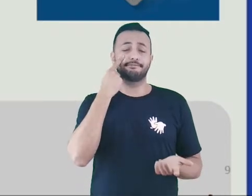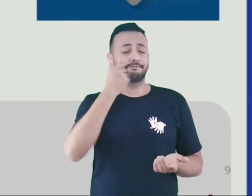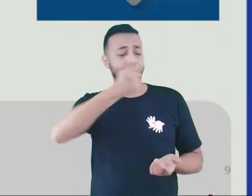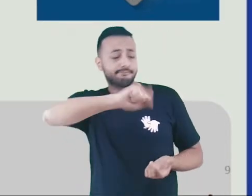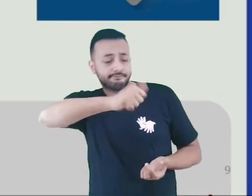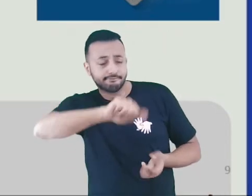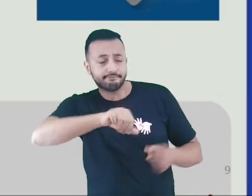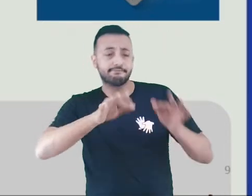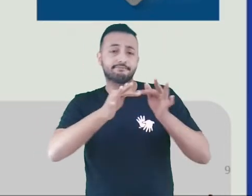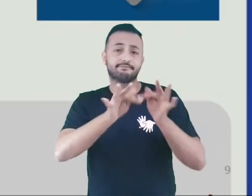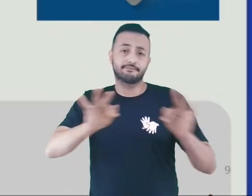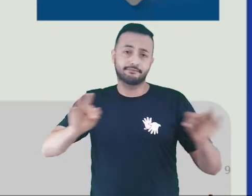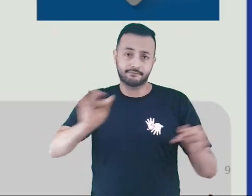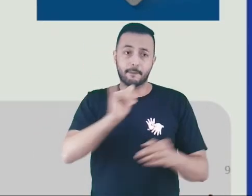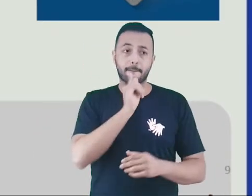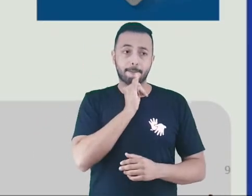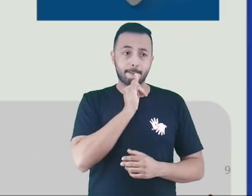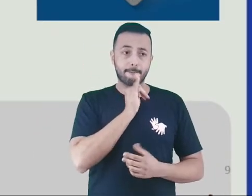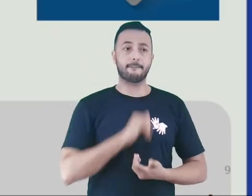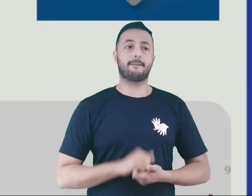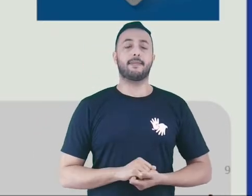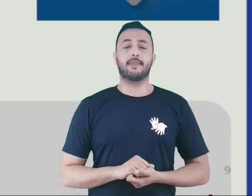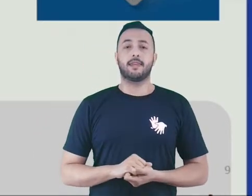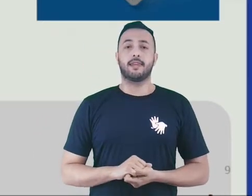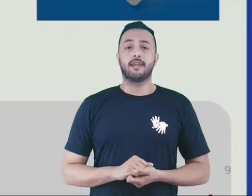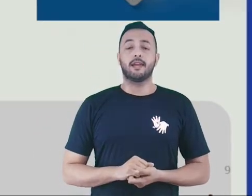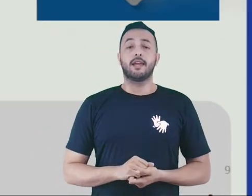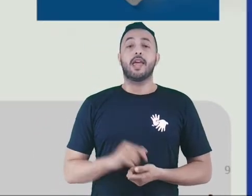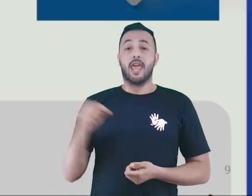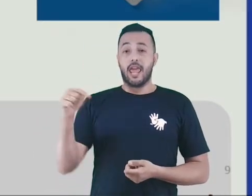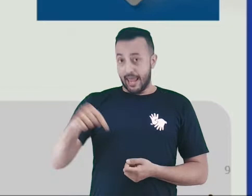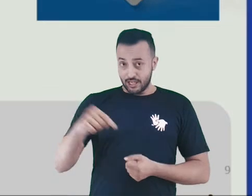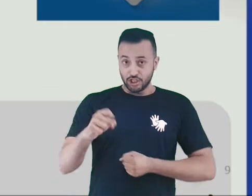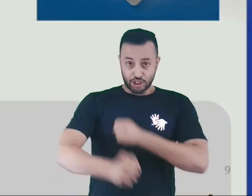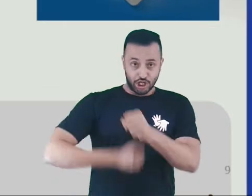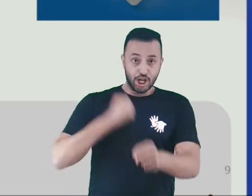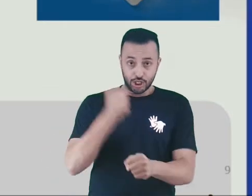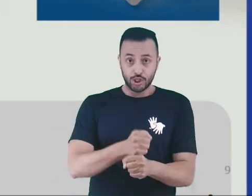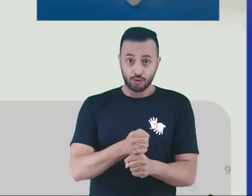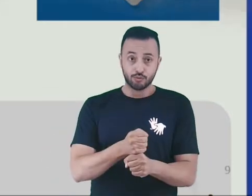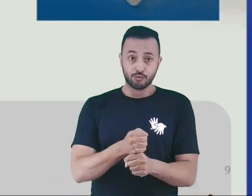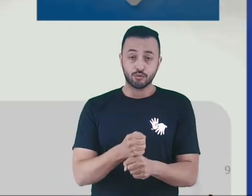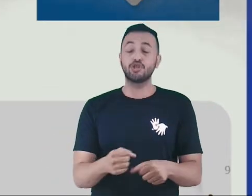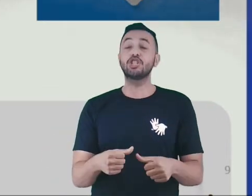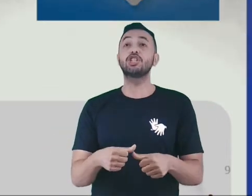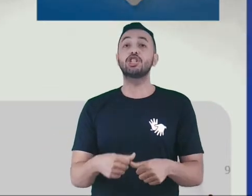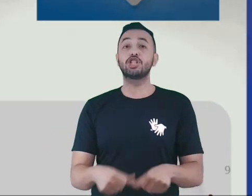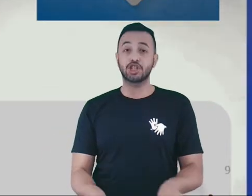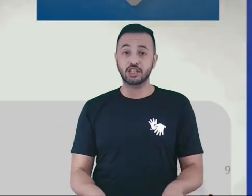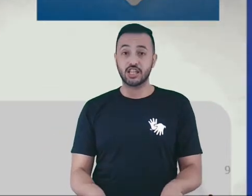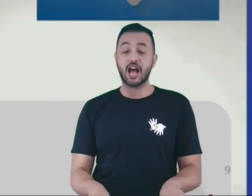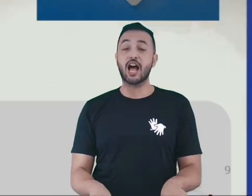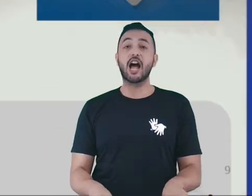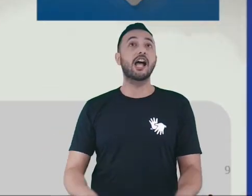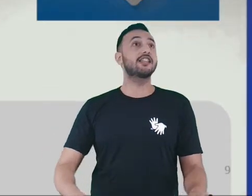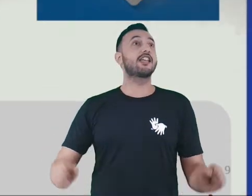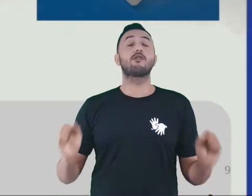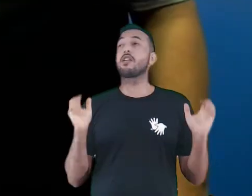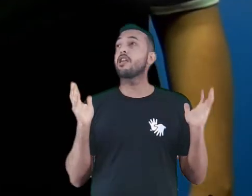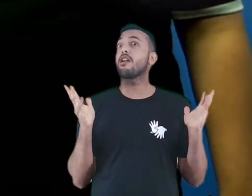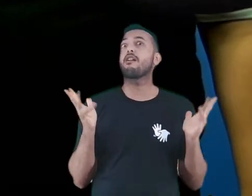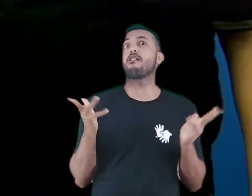frase como um exemplo. Este ano está sendo incrível para